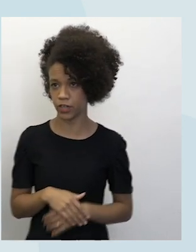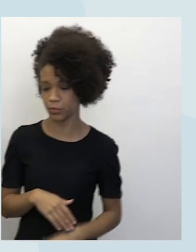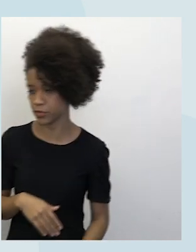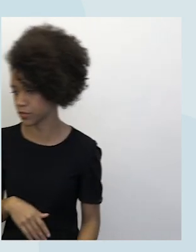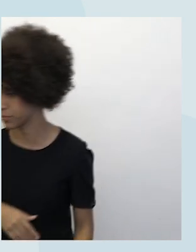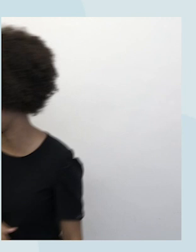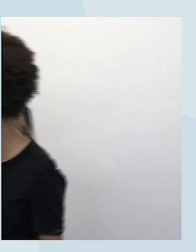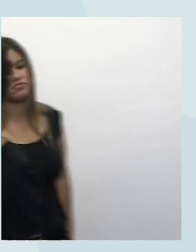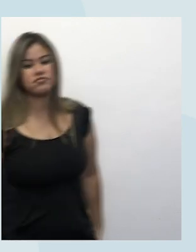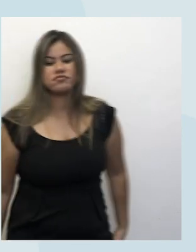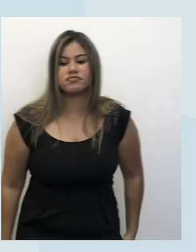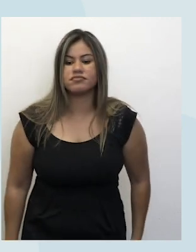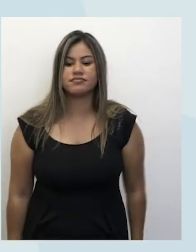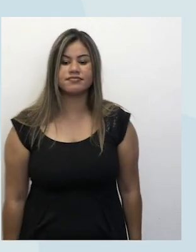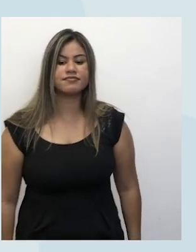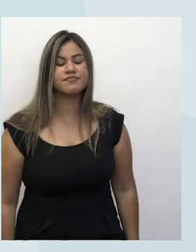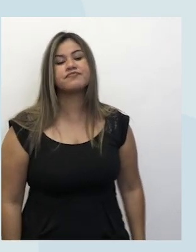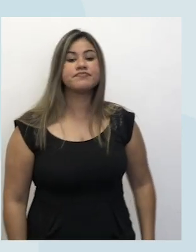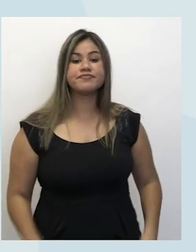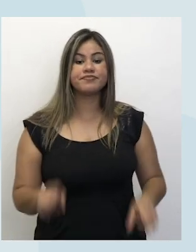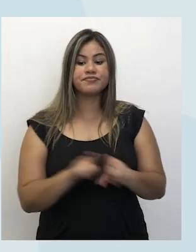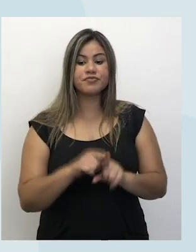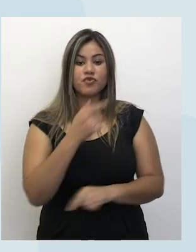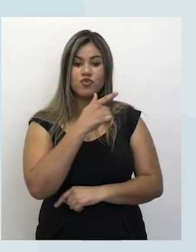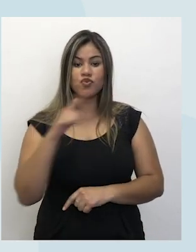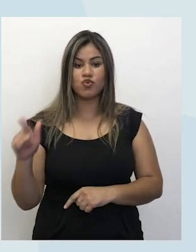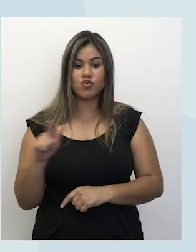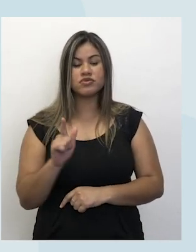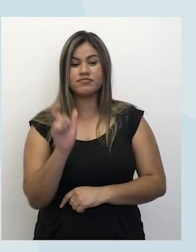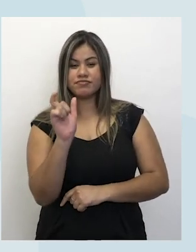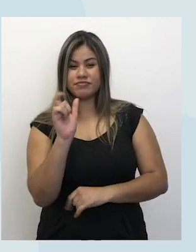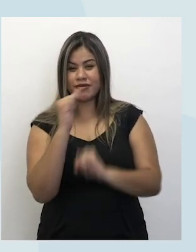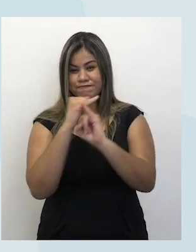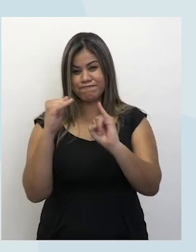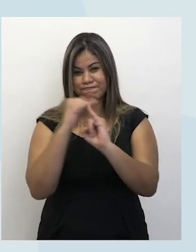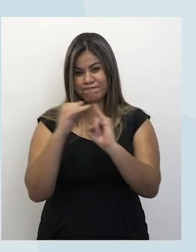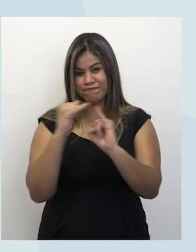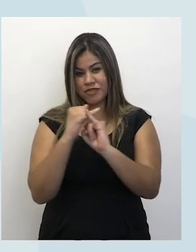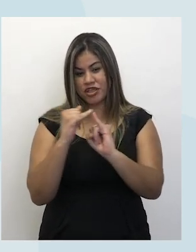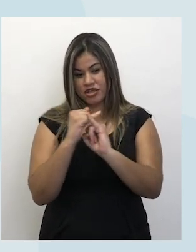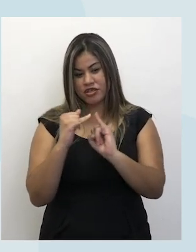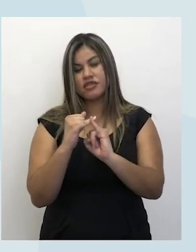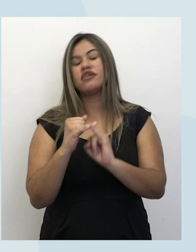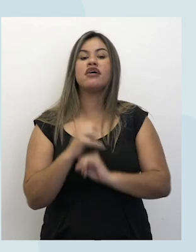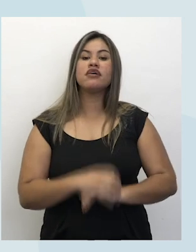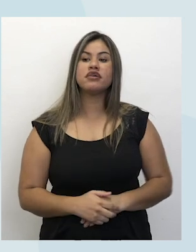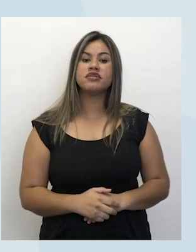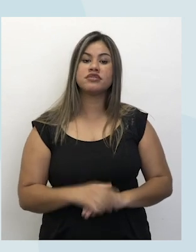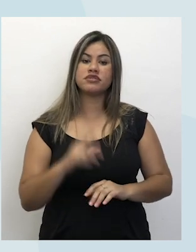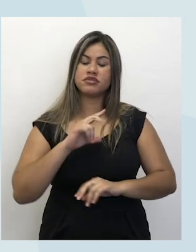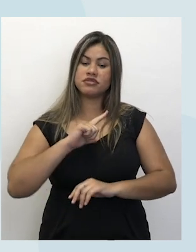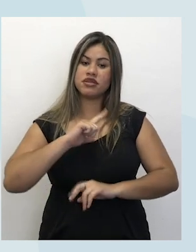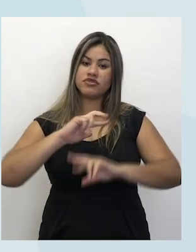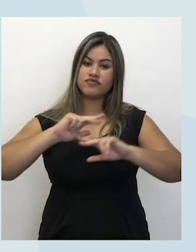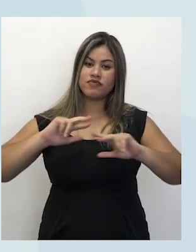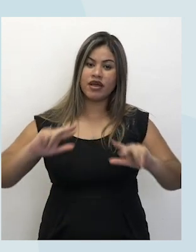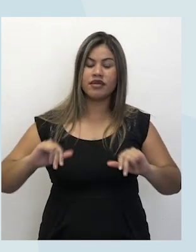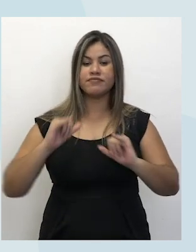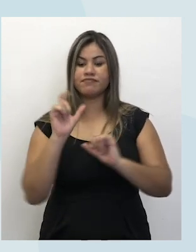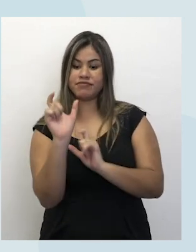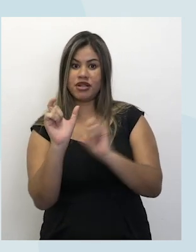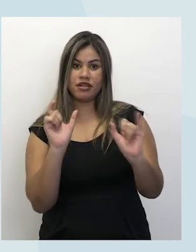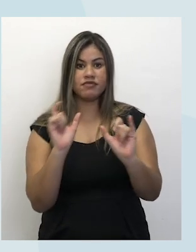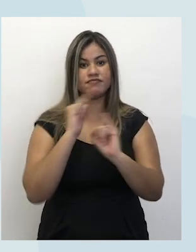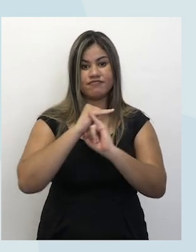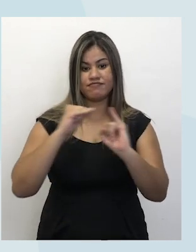o esconde que já outra rima com o onde e o ver como a outra rima então aí você tem diversas línguas diferentes